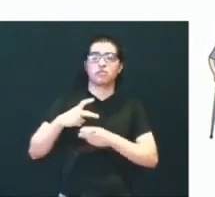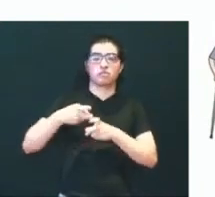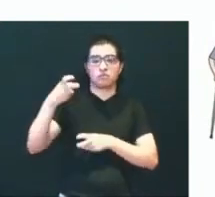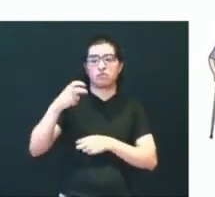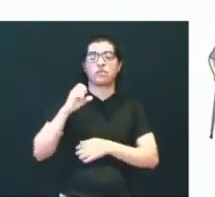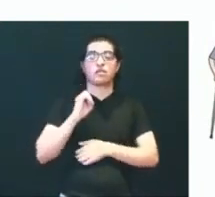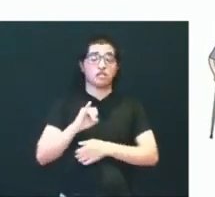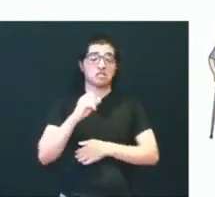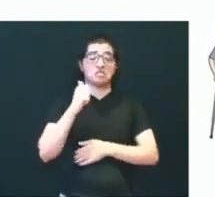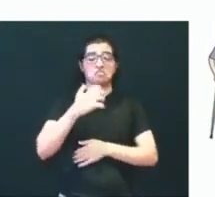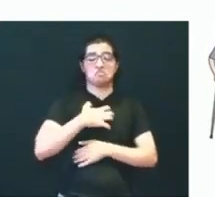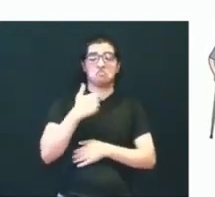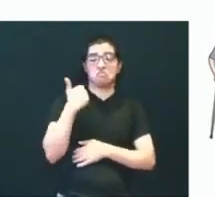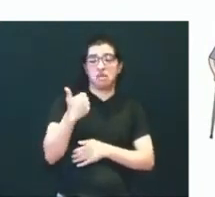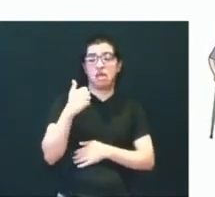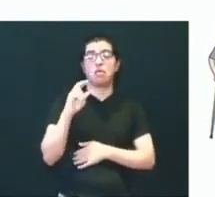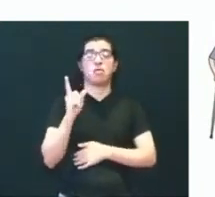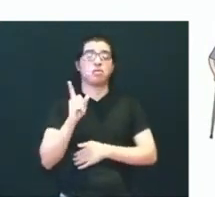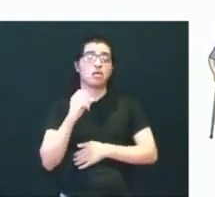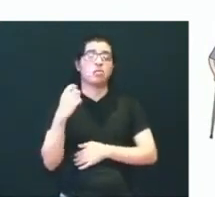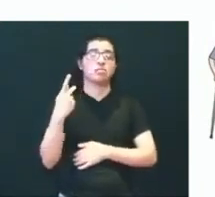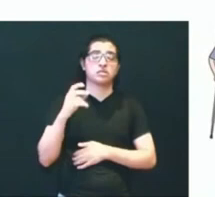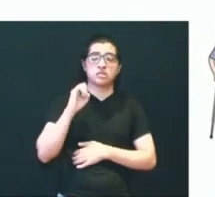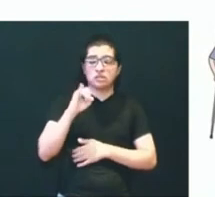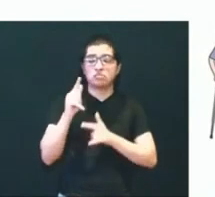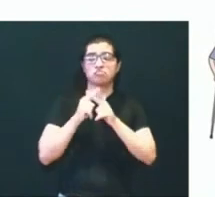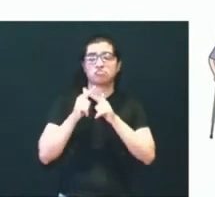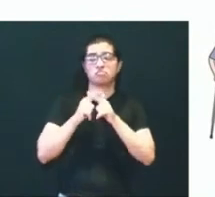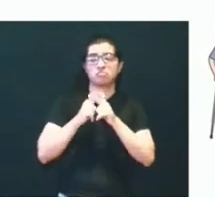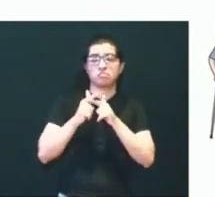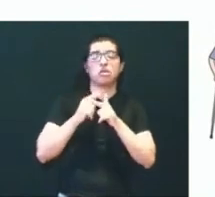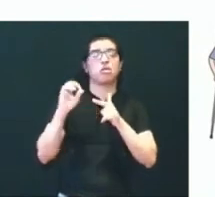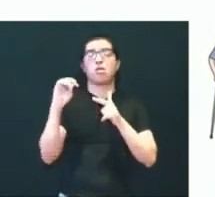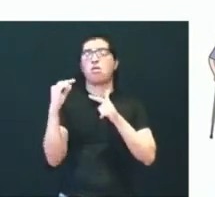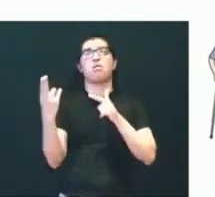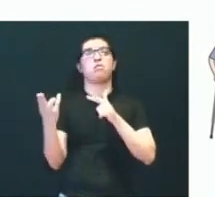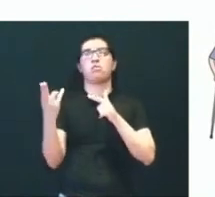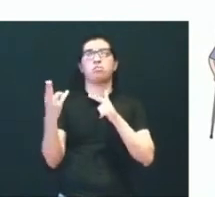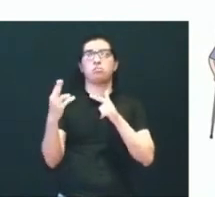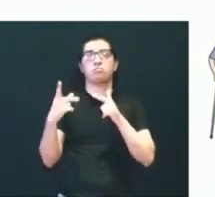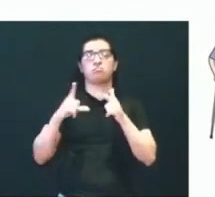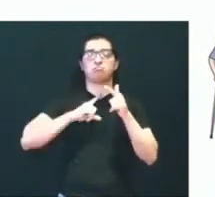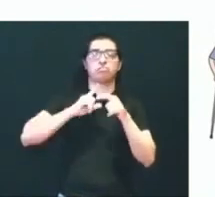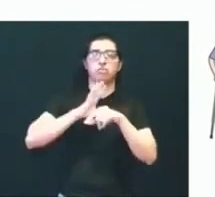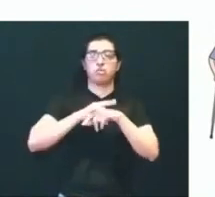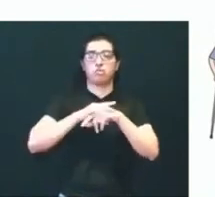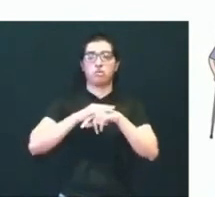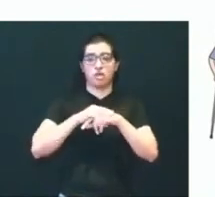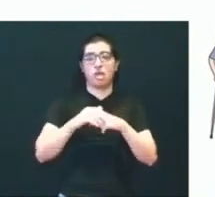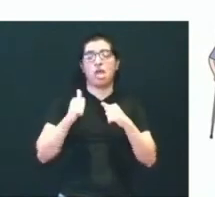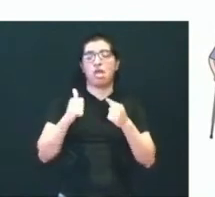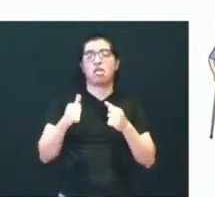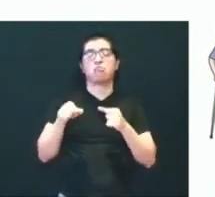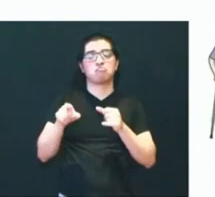o paciente está bem, se ele não está com nenhum tipo de complicação clínica, se ele não está com nenhuma complicação infecciosa, ele vai receber alta